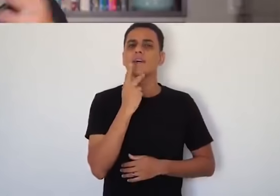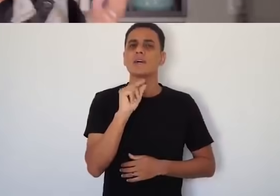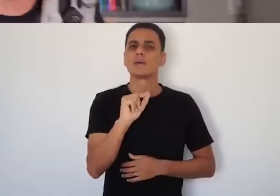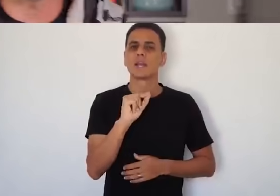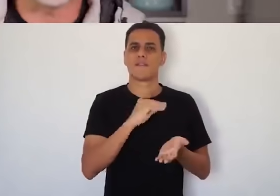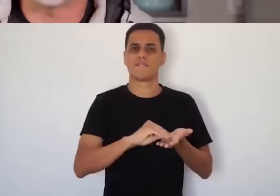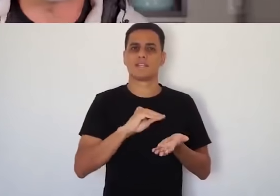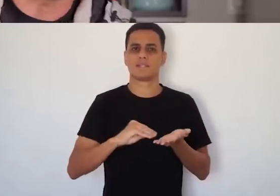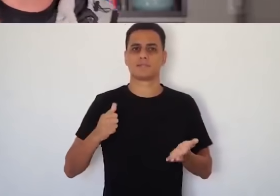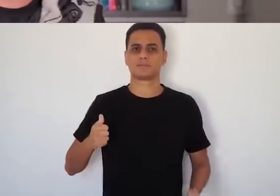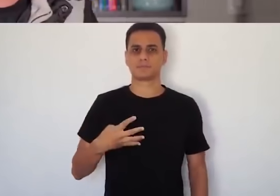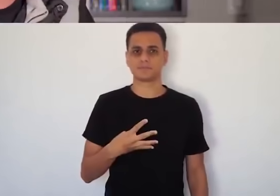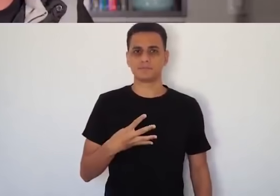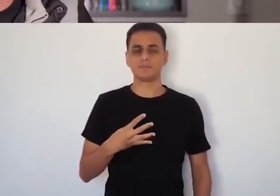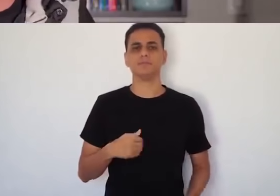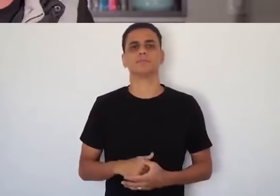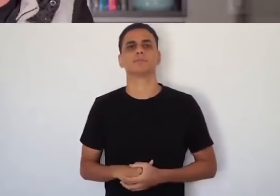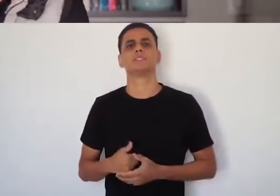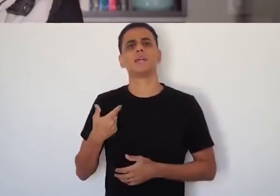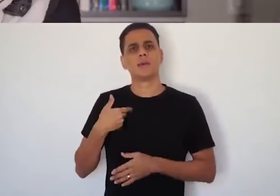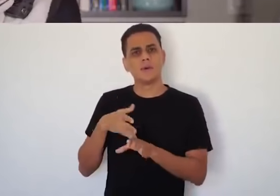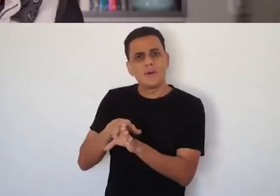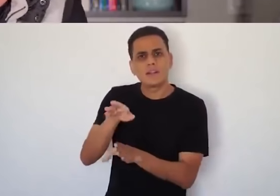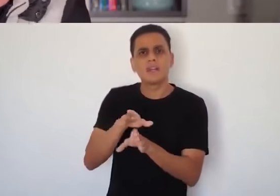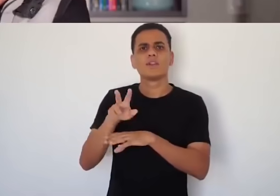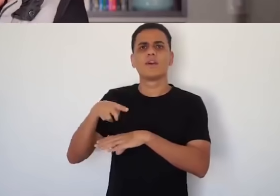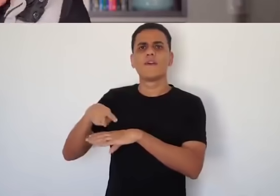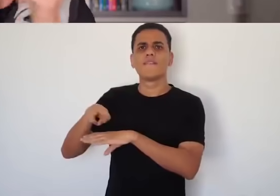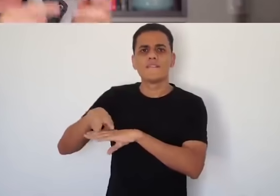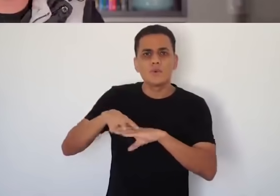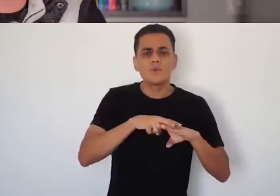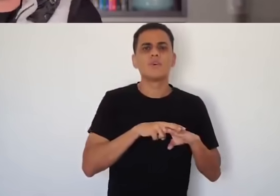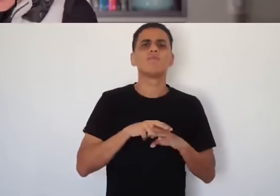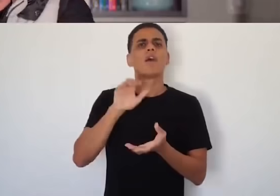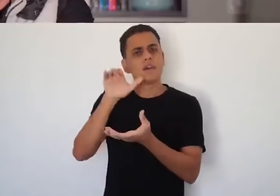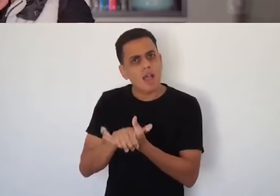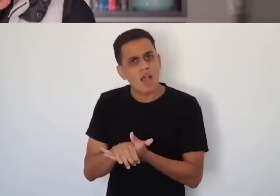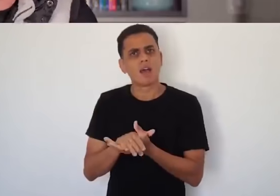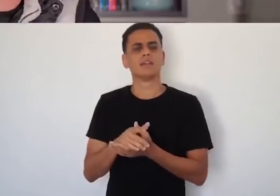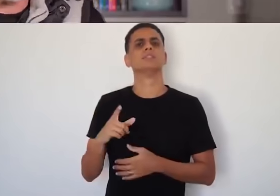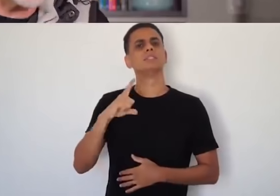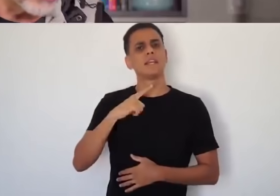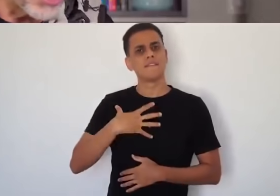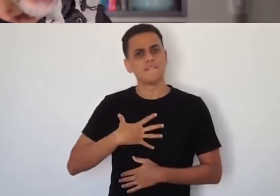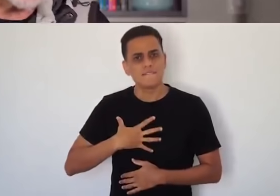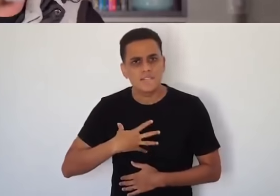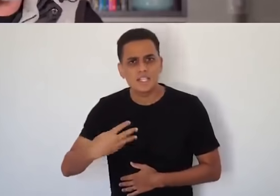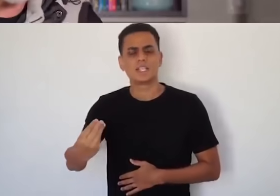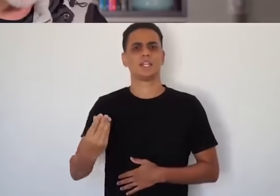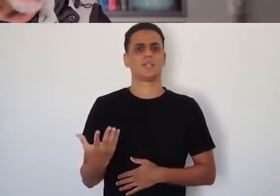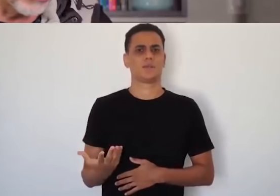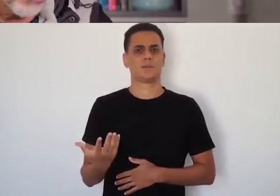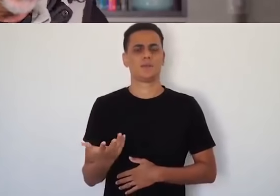colocar muita coisa aqui, né? Por exemplo, perdoar é uma ação, uma manifestação de uma obra que reflete o nosso credo. Praticar a justiça,